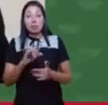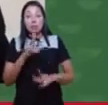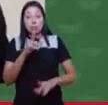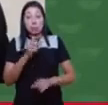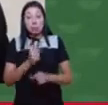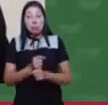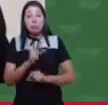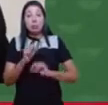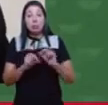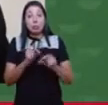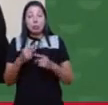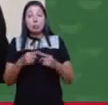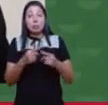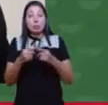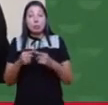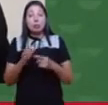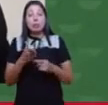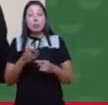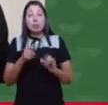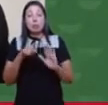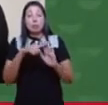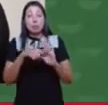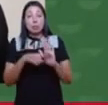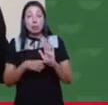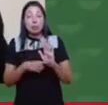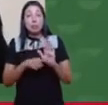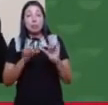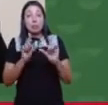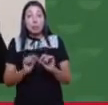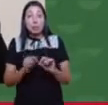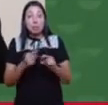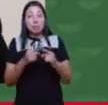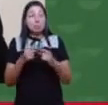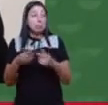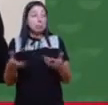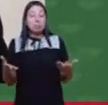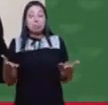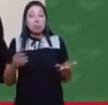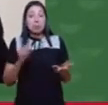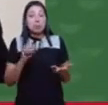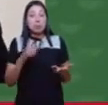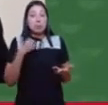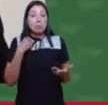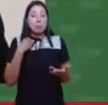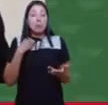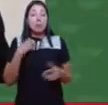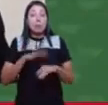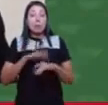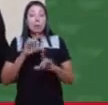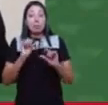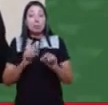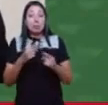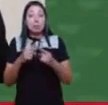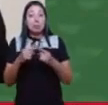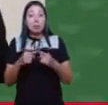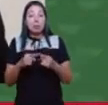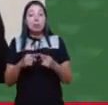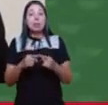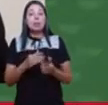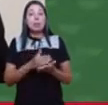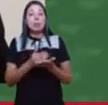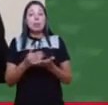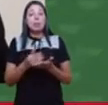esforço, talvez, de apresentar um programa mínimo, pode ser mais do que mínimo, a partir